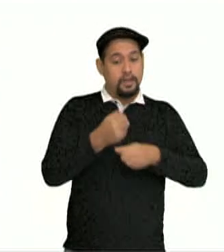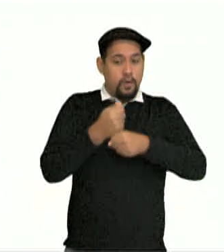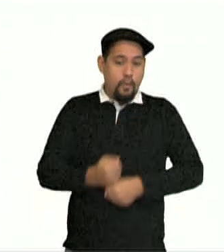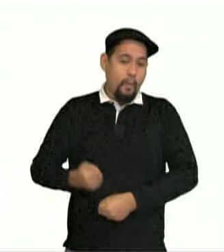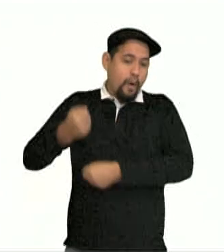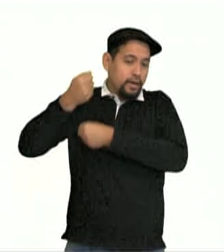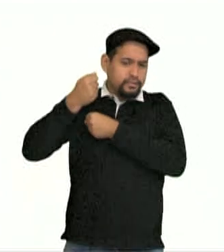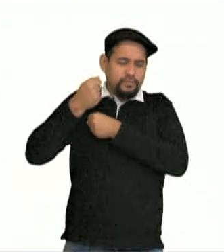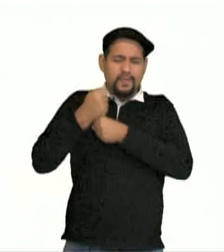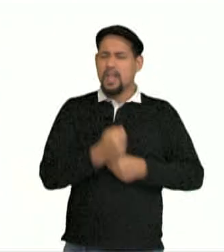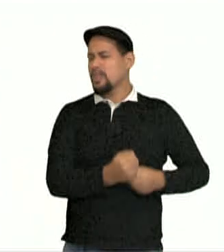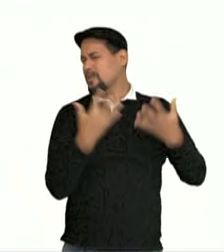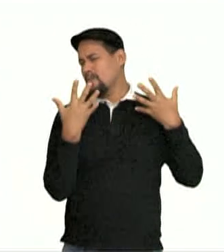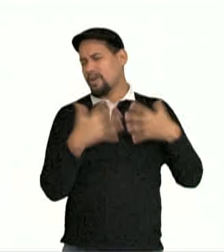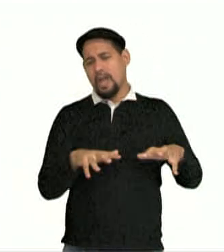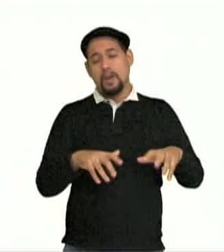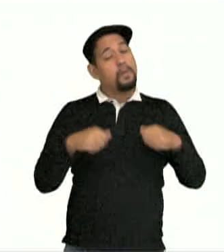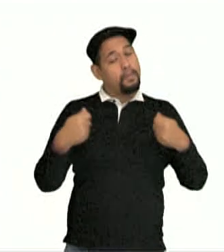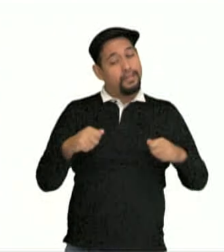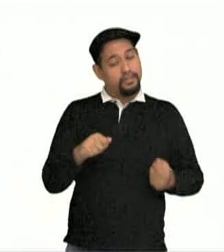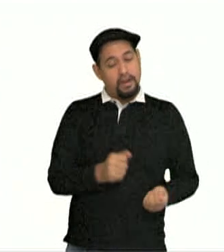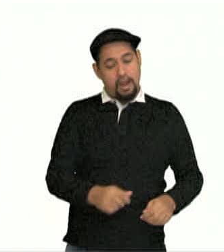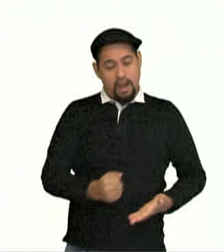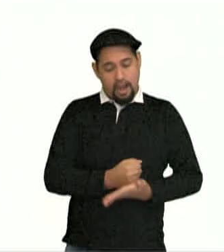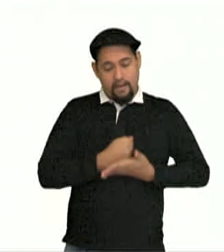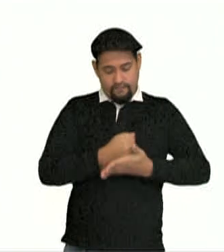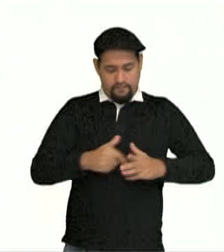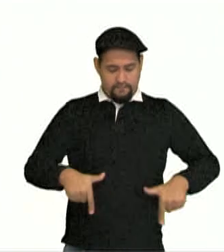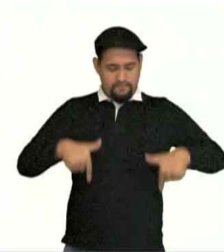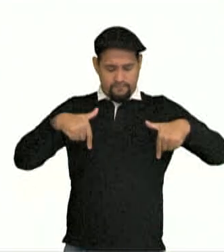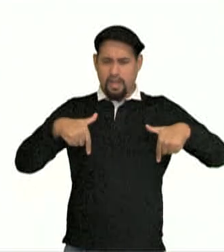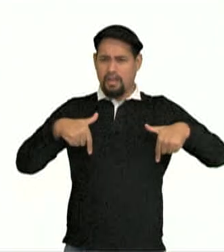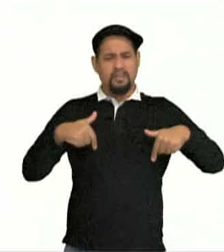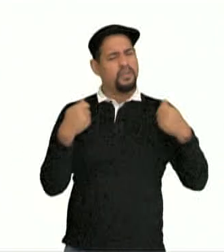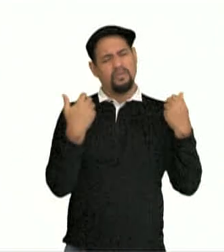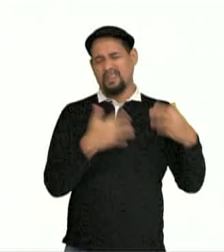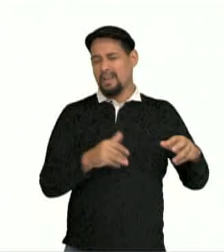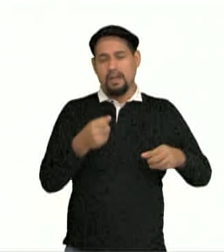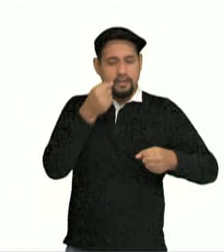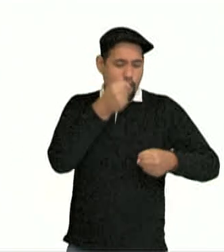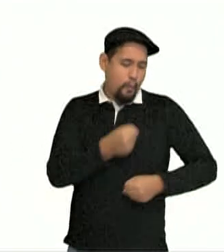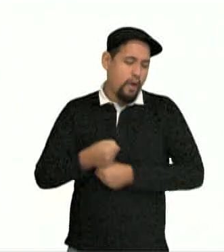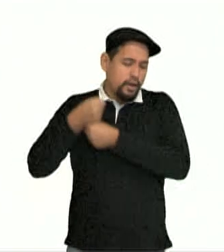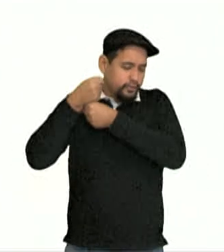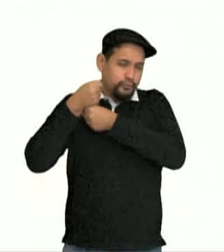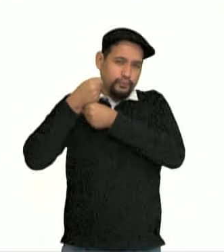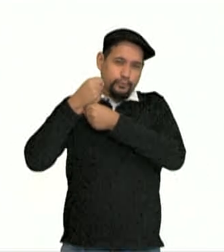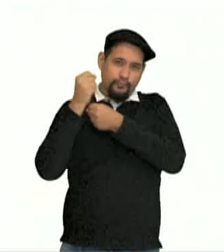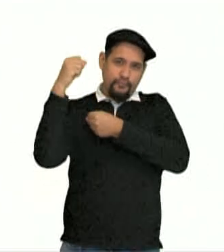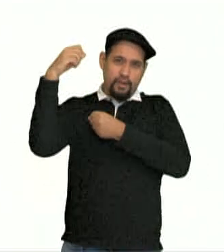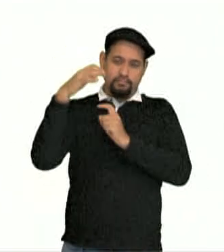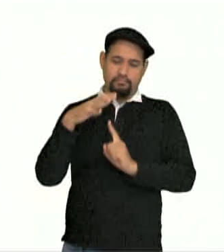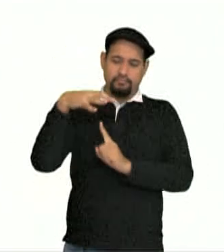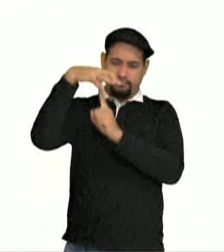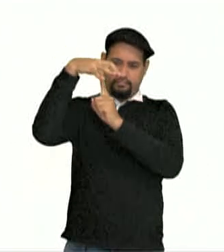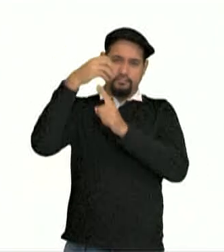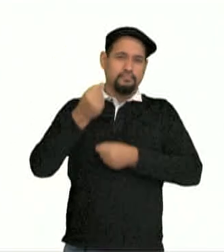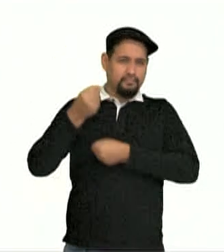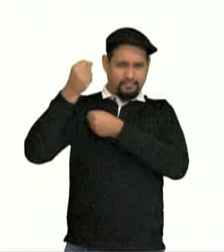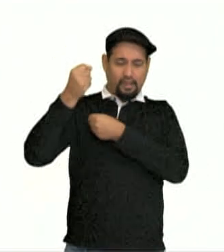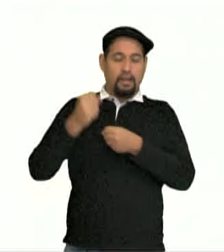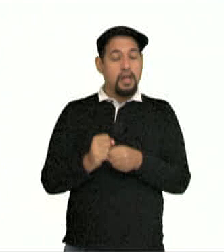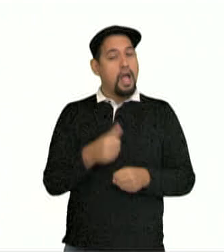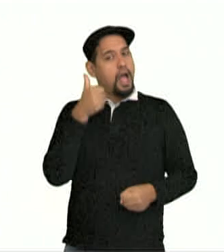Não quero, tenho de carregar o cartaz. Não um guarda-chuva. Ela agora estava irritada.